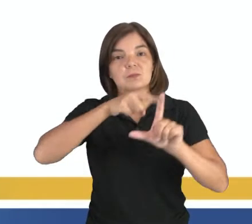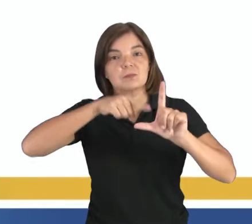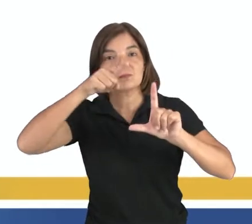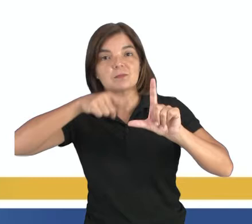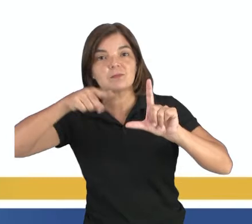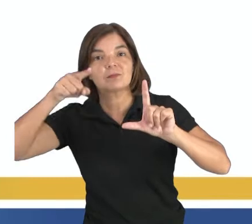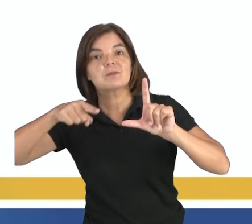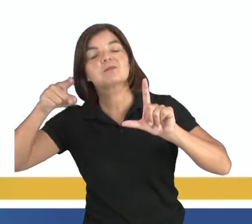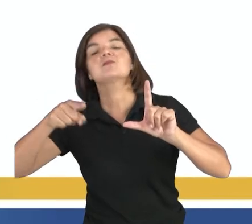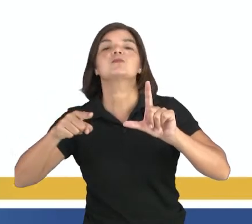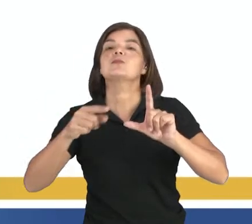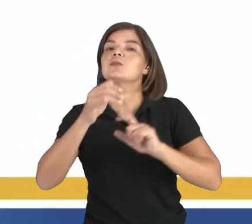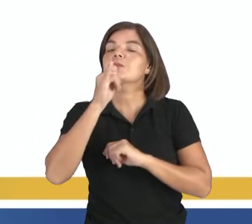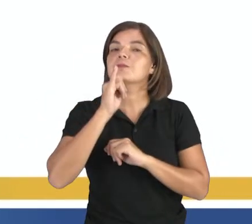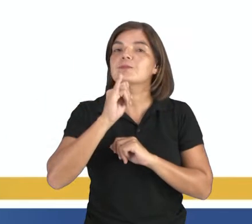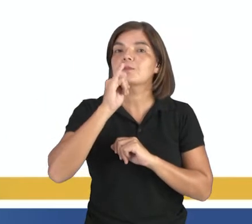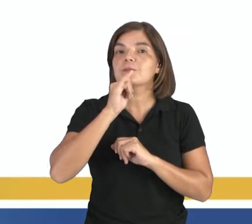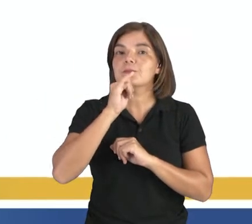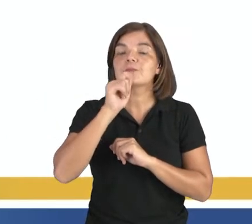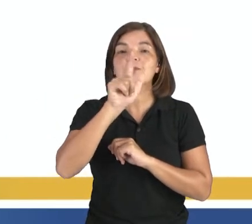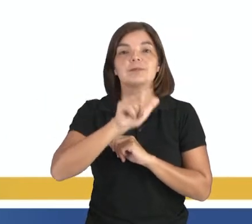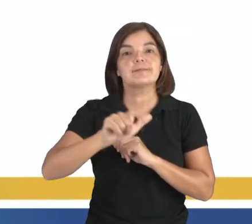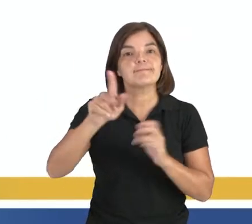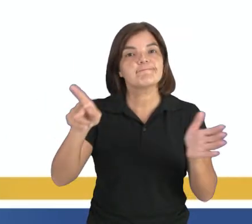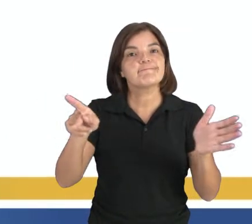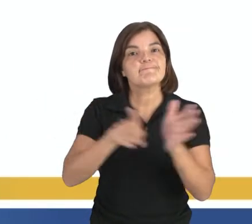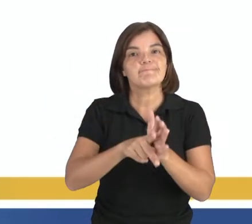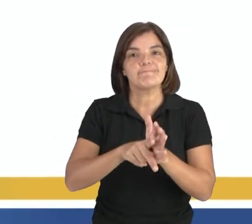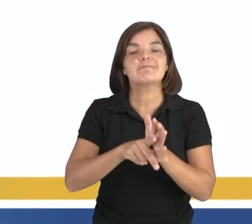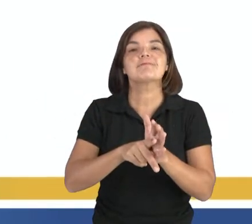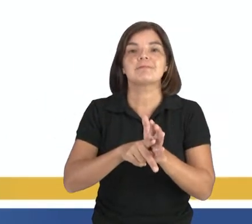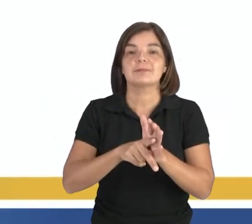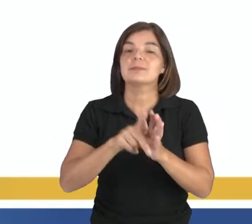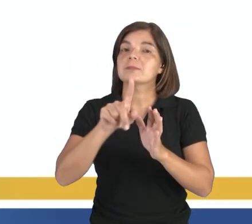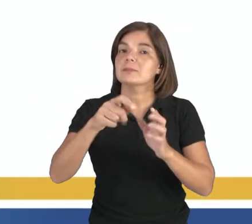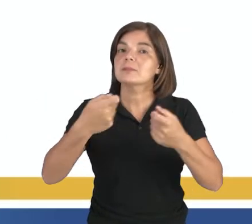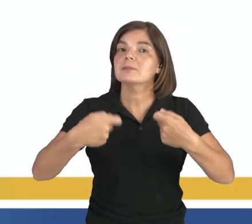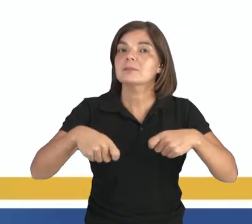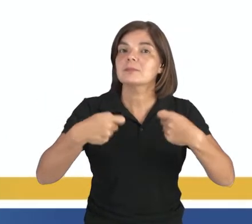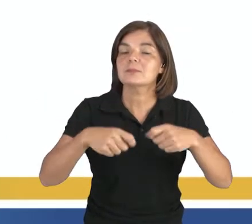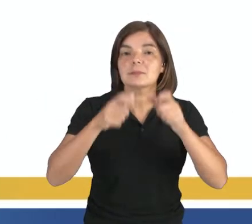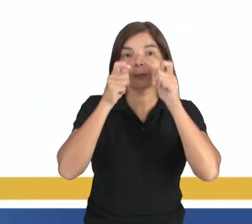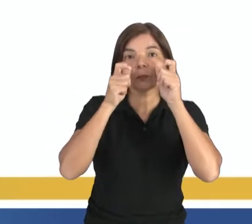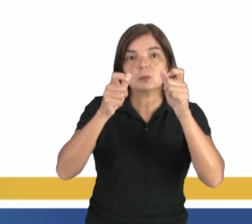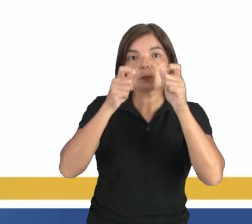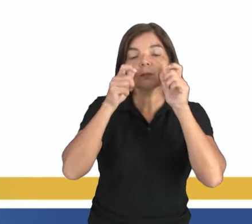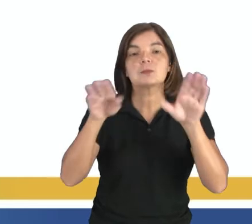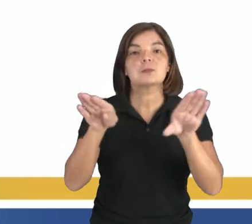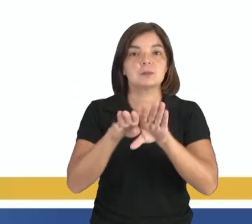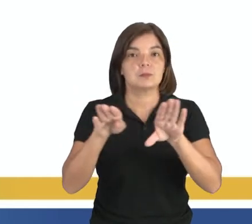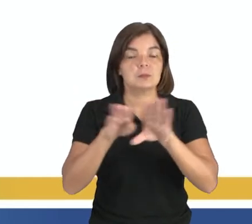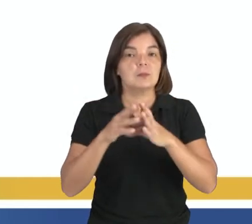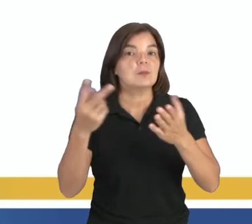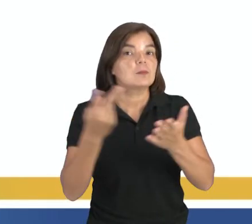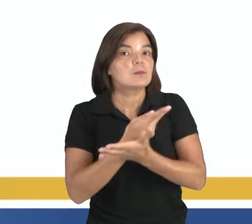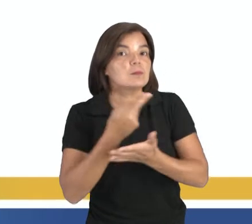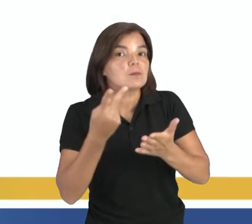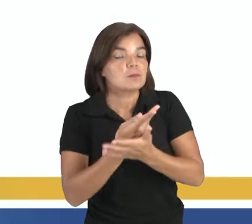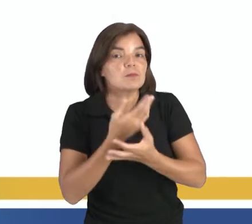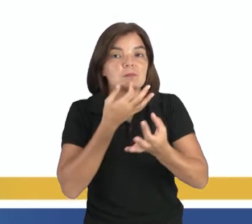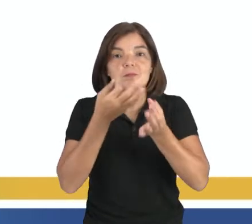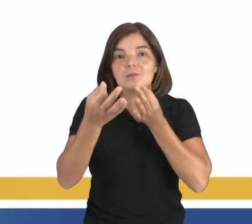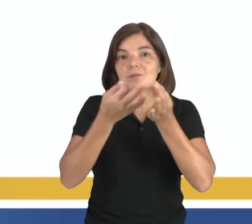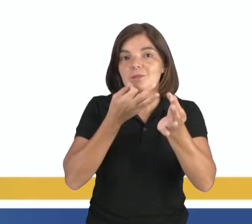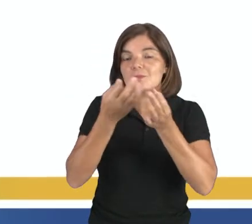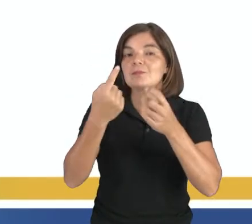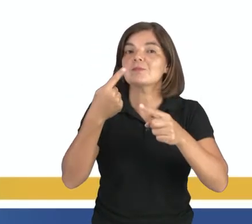e exemplos amparados por literatura especializada. É preciso atentar também às falhas